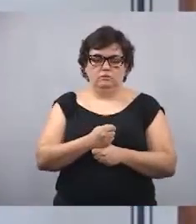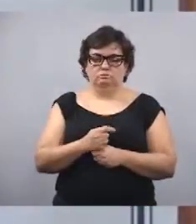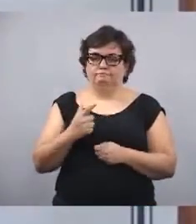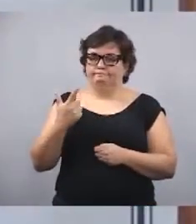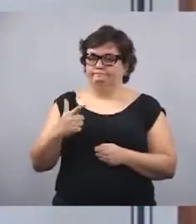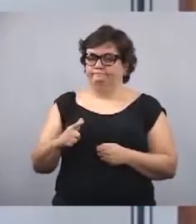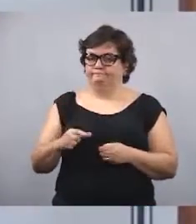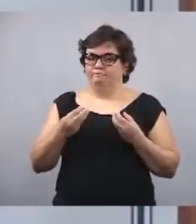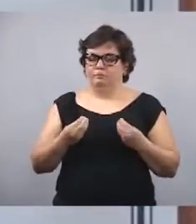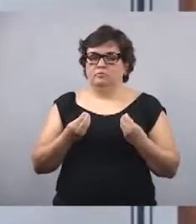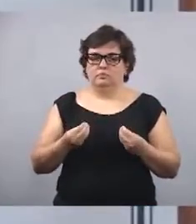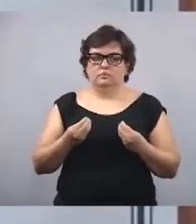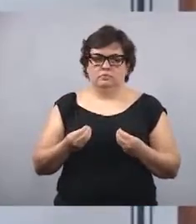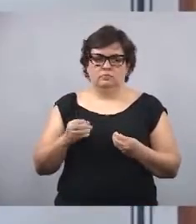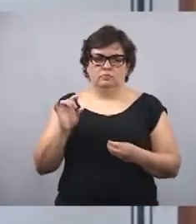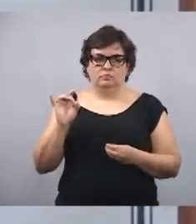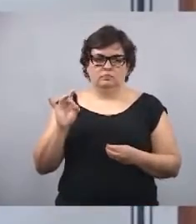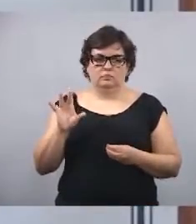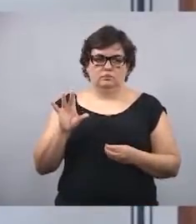condições